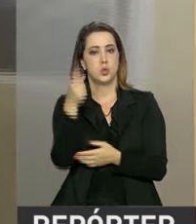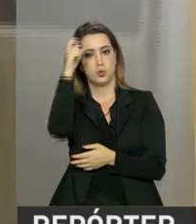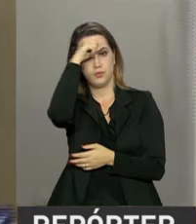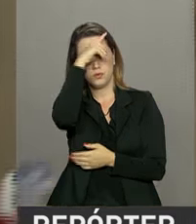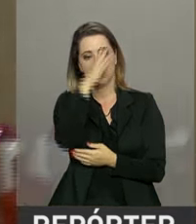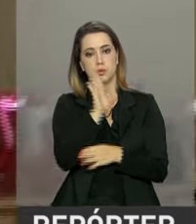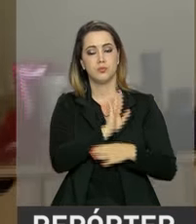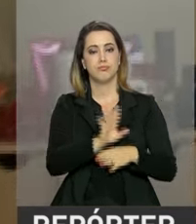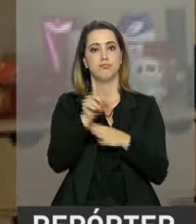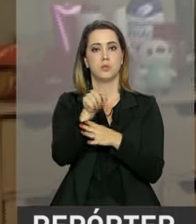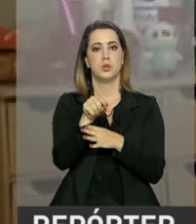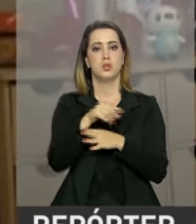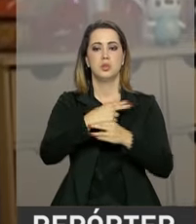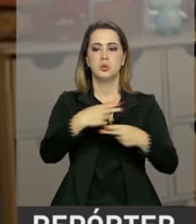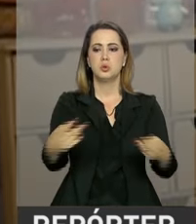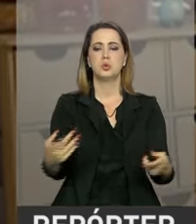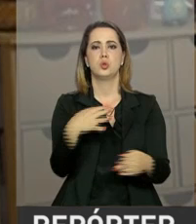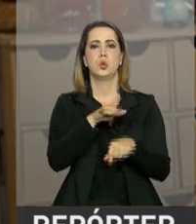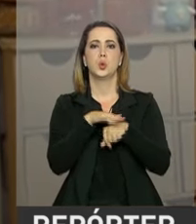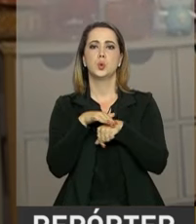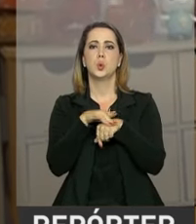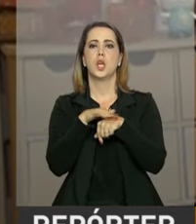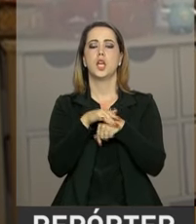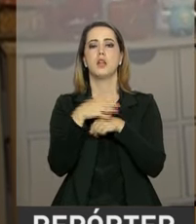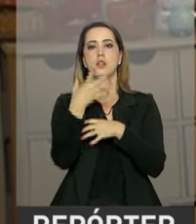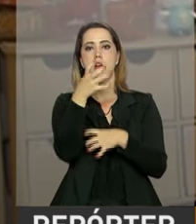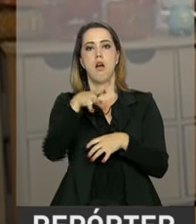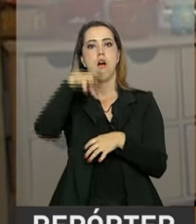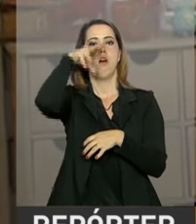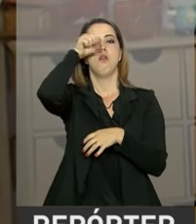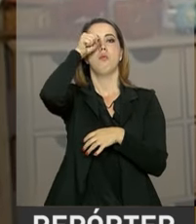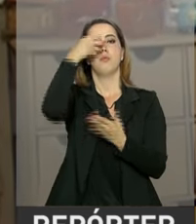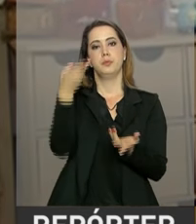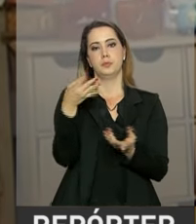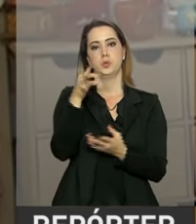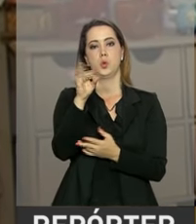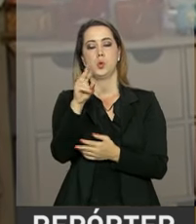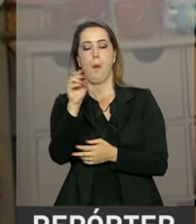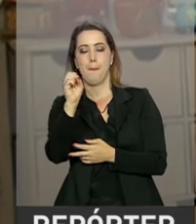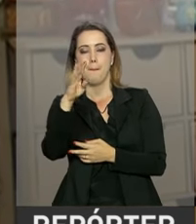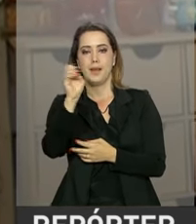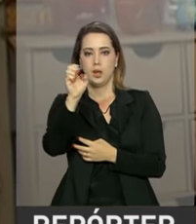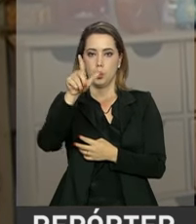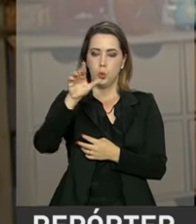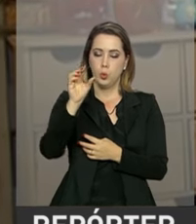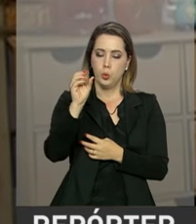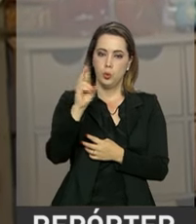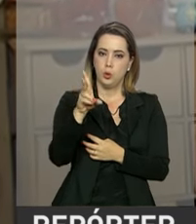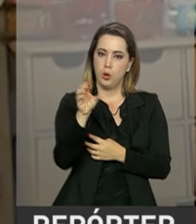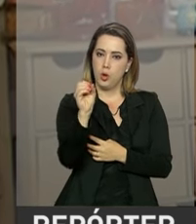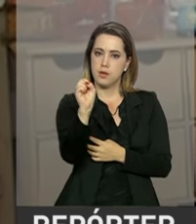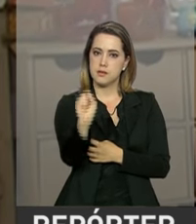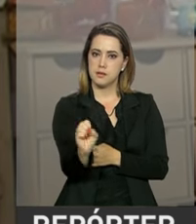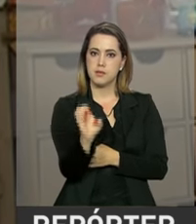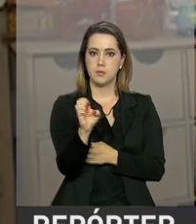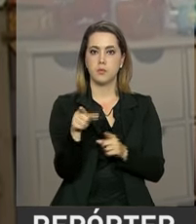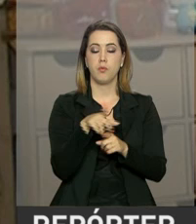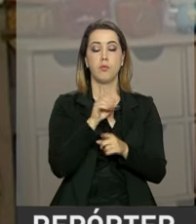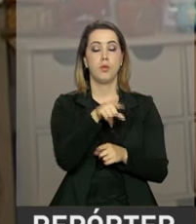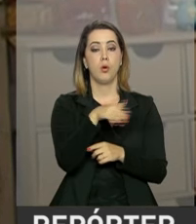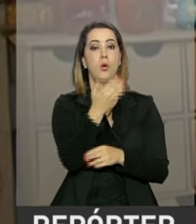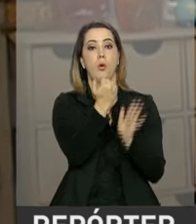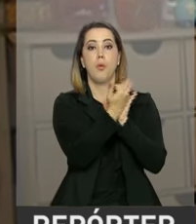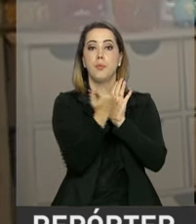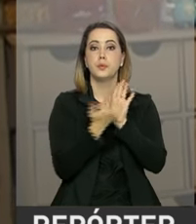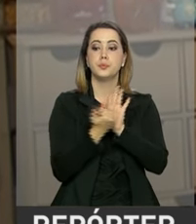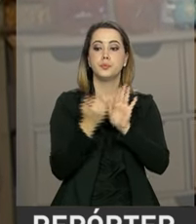que contribui para proliferar doenças respiratórias como a tuberculose por exemplo o programa Além de beneficiar os brasileiros que